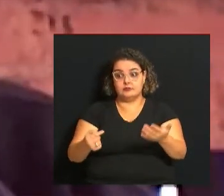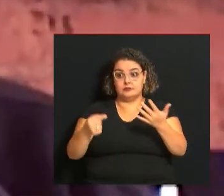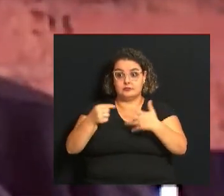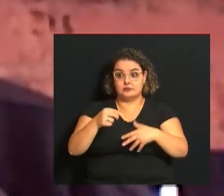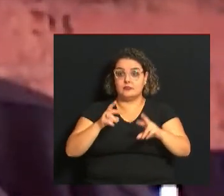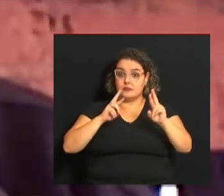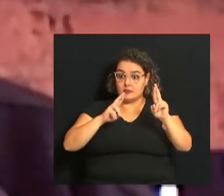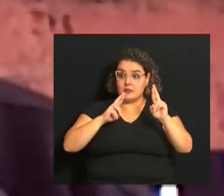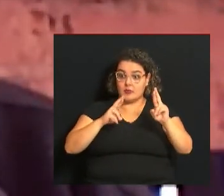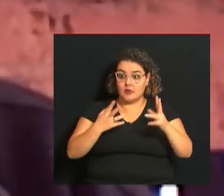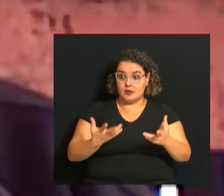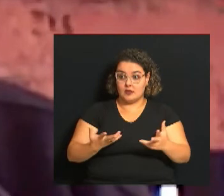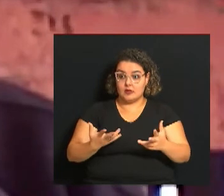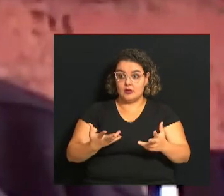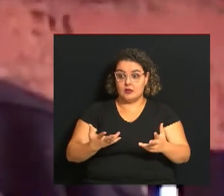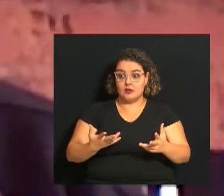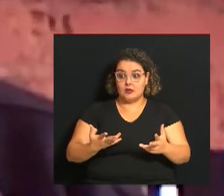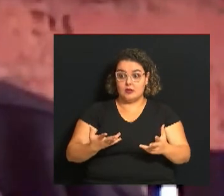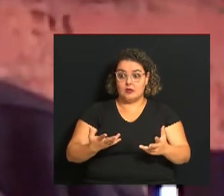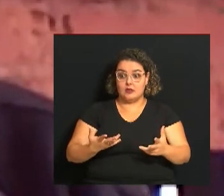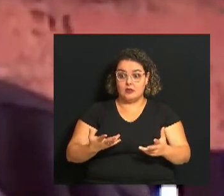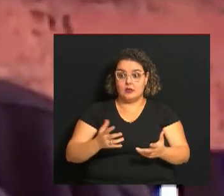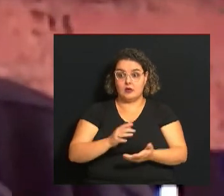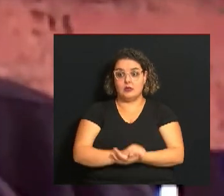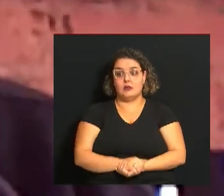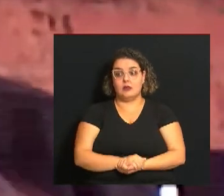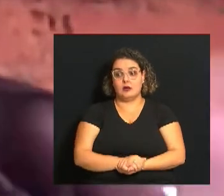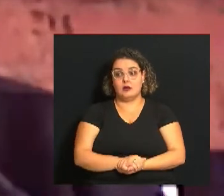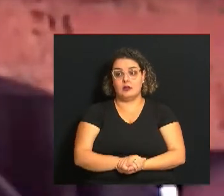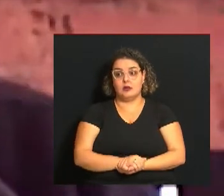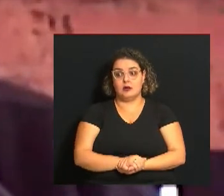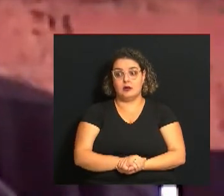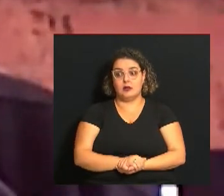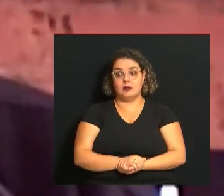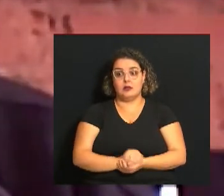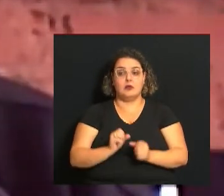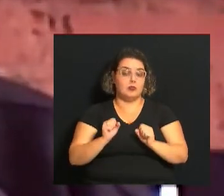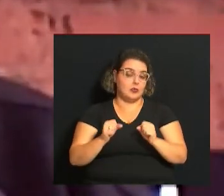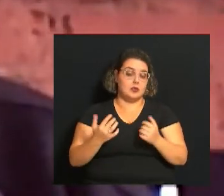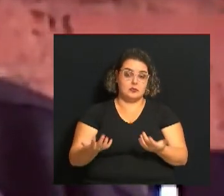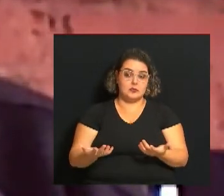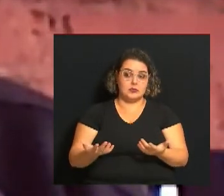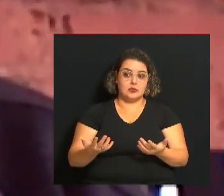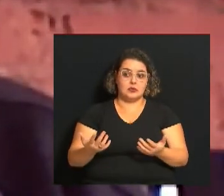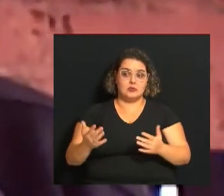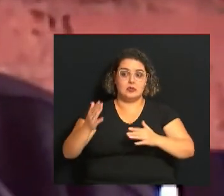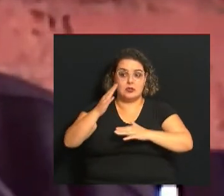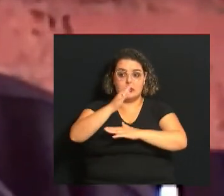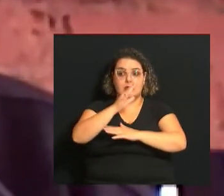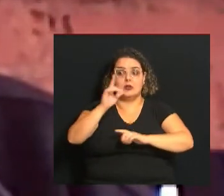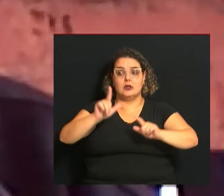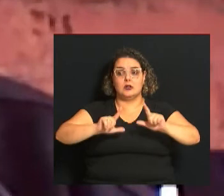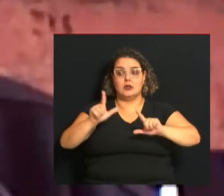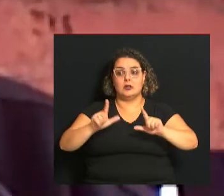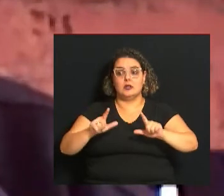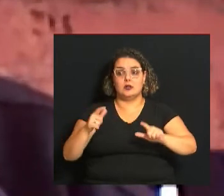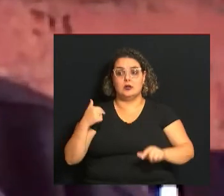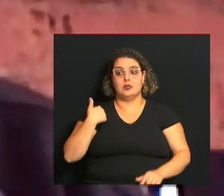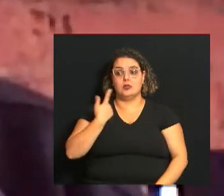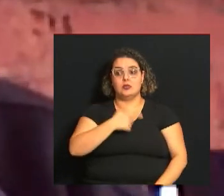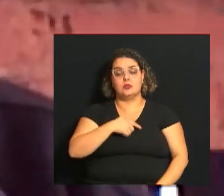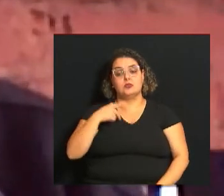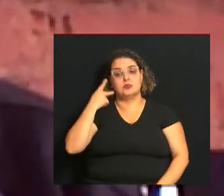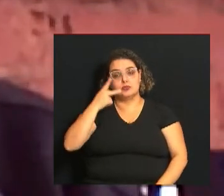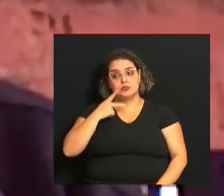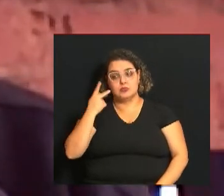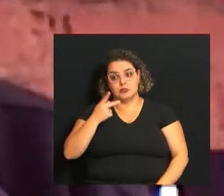espero, e conto aí também com a possibilidade, né, de estar aqui na TV Câmara, que os nossos políticos, as nossas